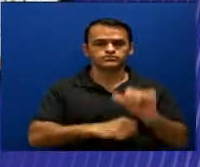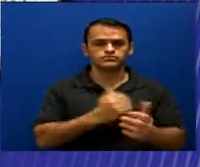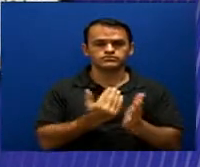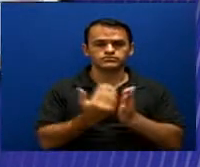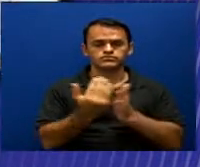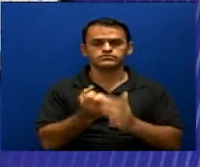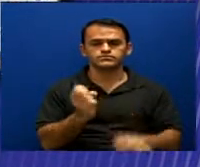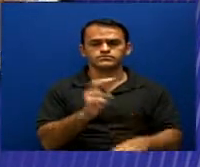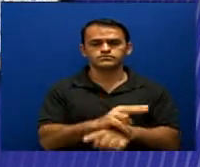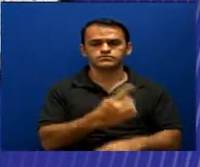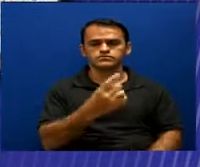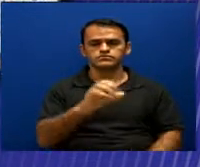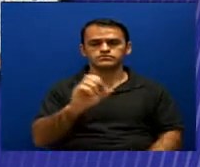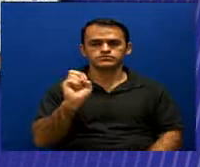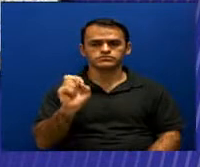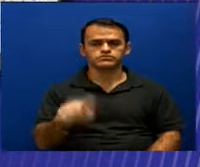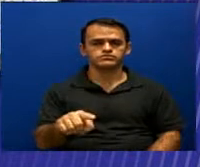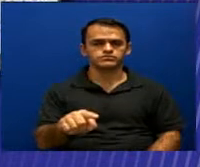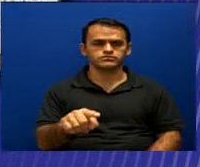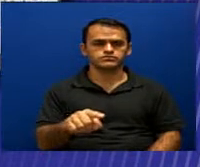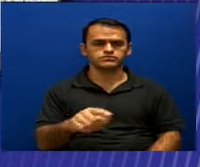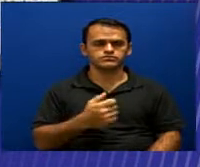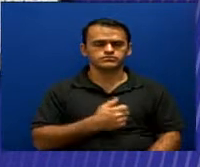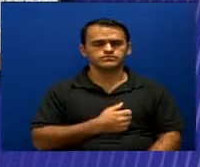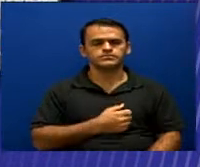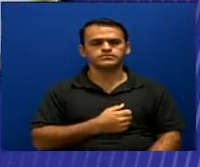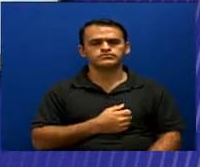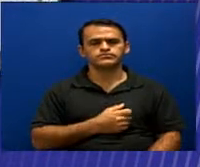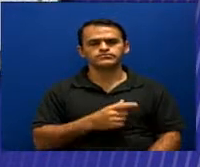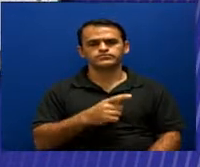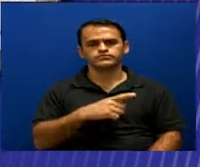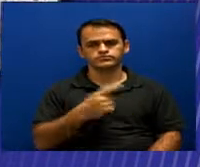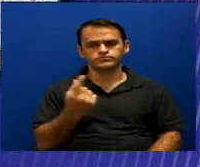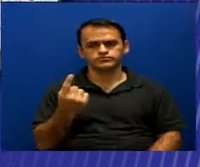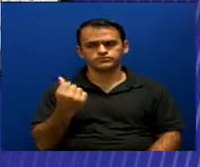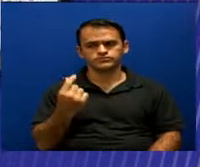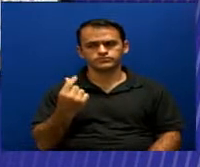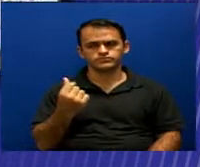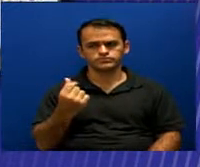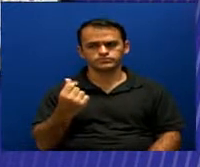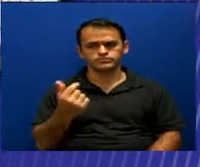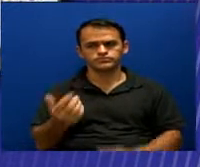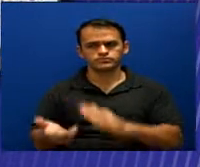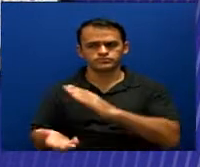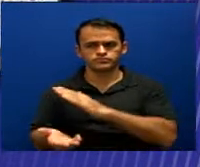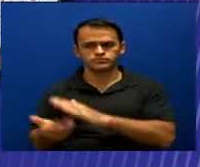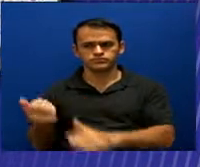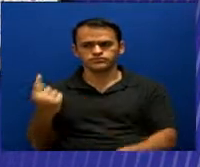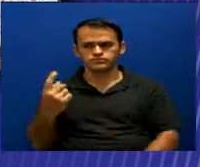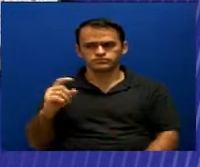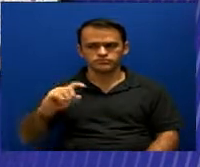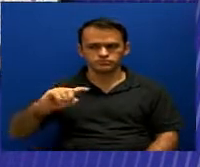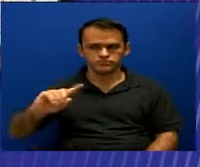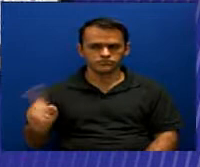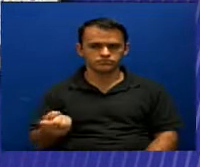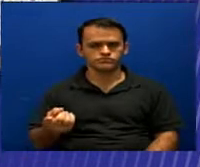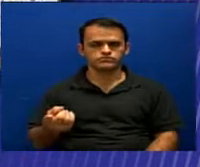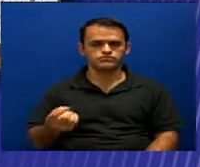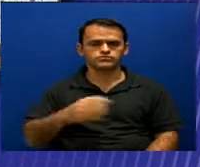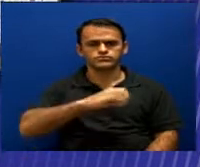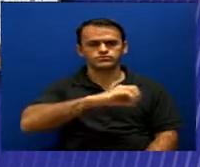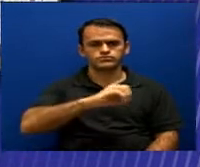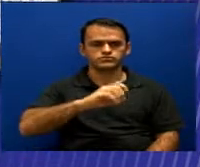de 7 a 13 mil vagas. Da Yara, nós tiramos o dinheiro lá da BNTV, que tinha 1 milhão, e colocamos